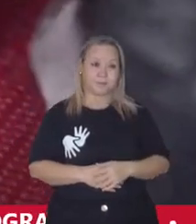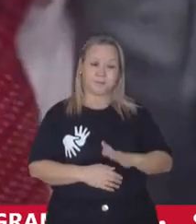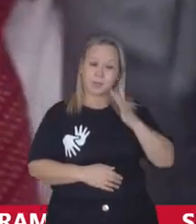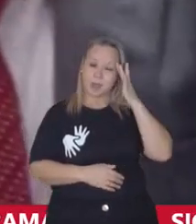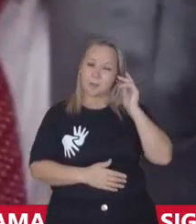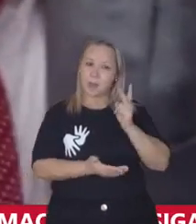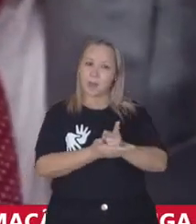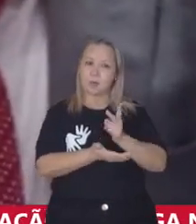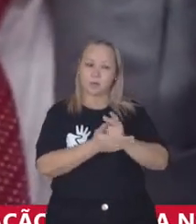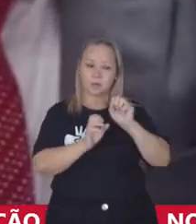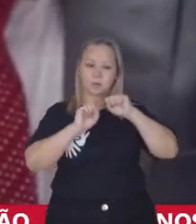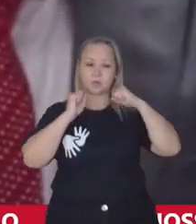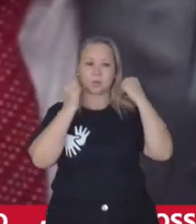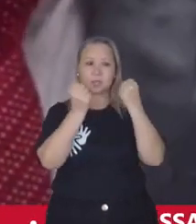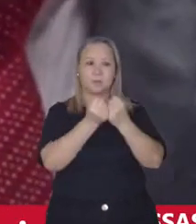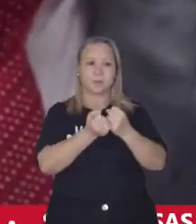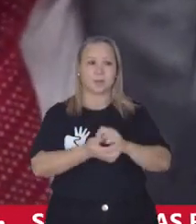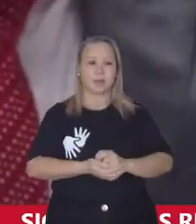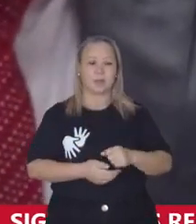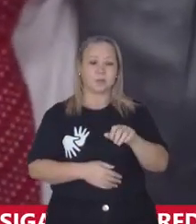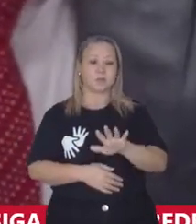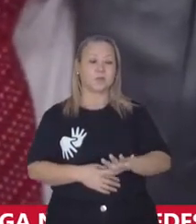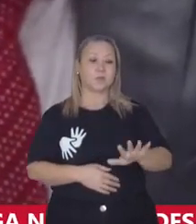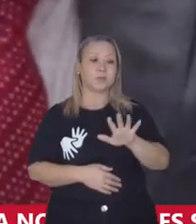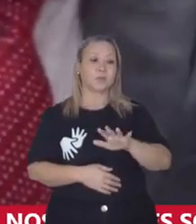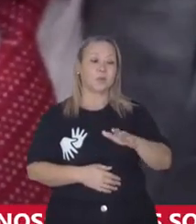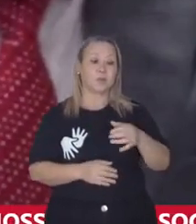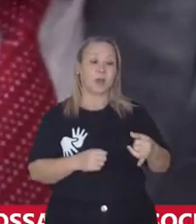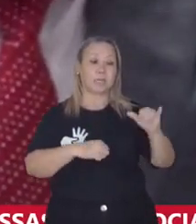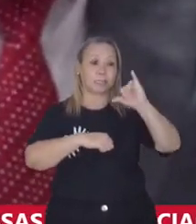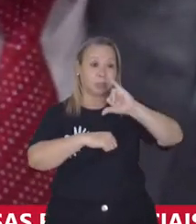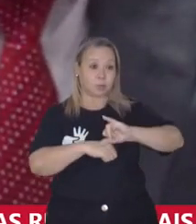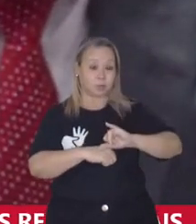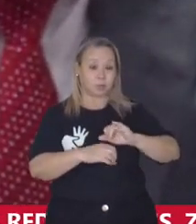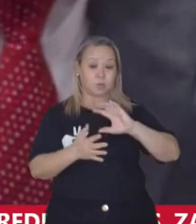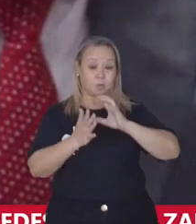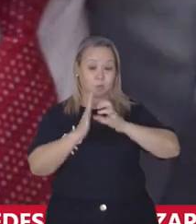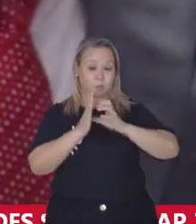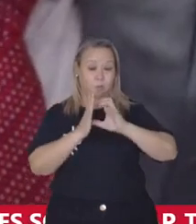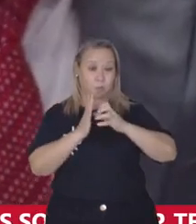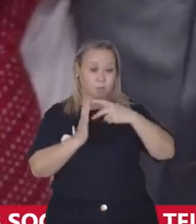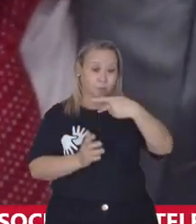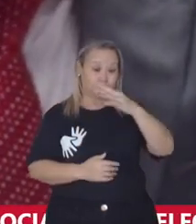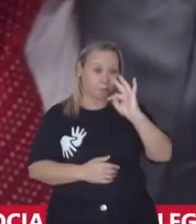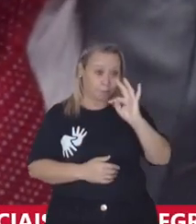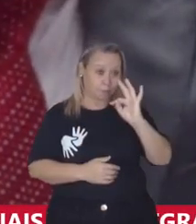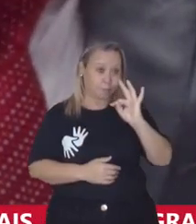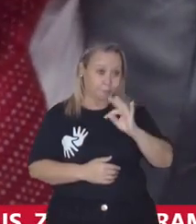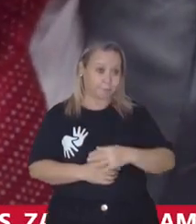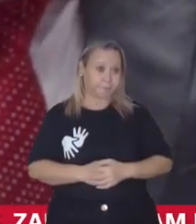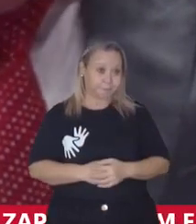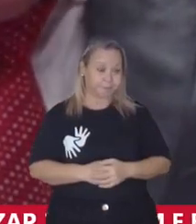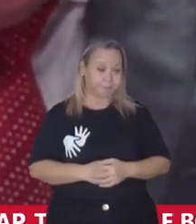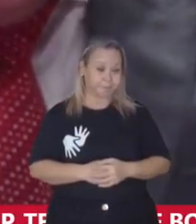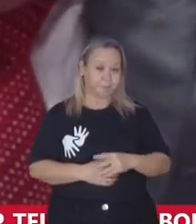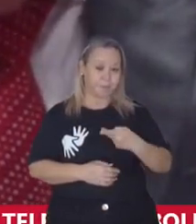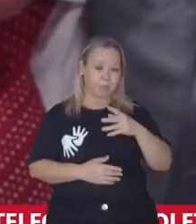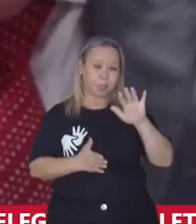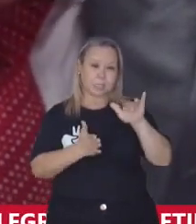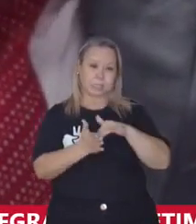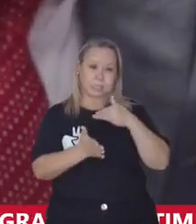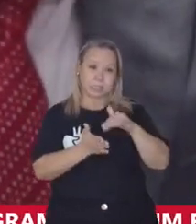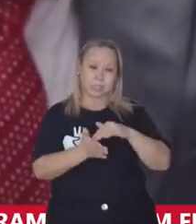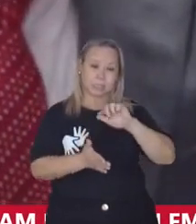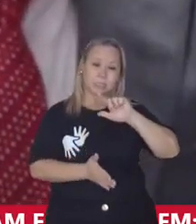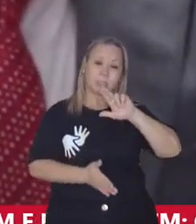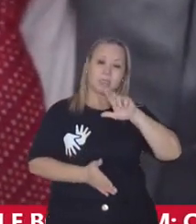continuará. Todos setoriais e núcleos do Partido dos Trabalhadores, nossa secretária